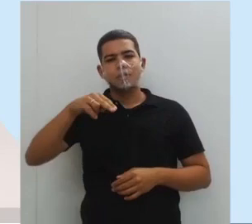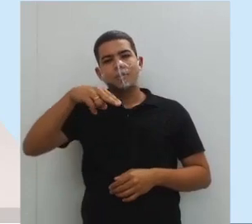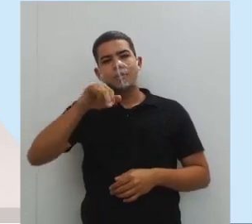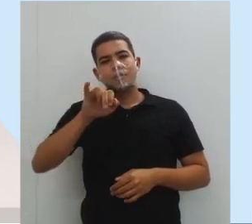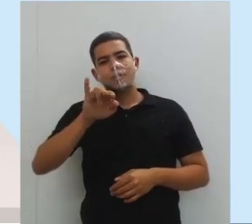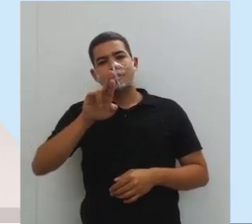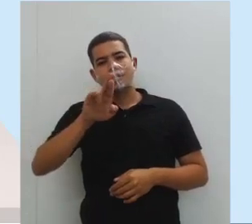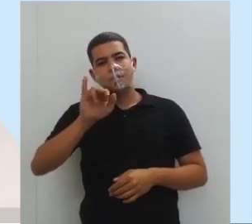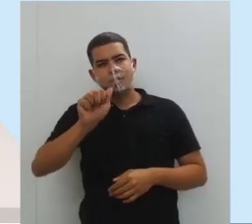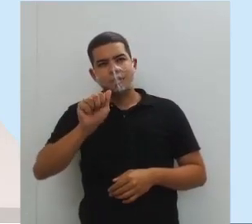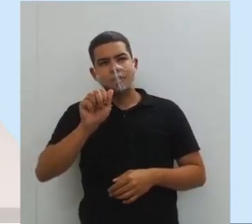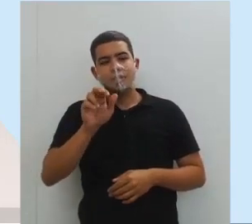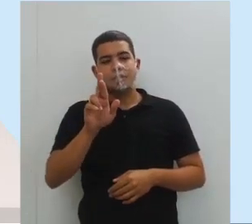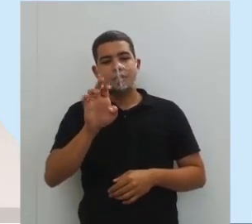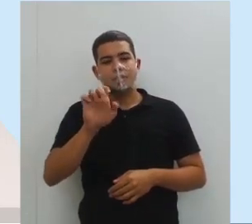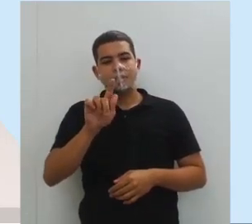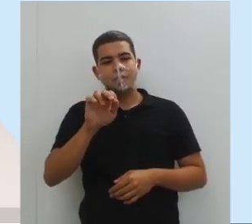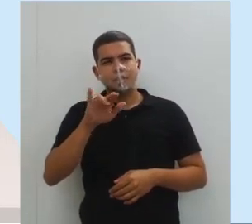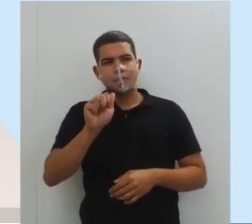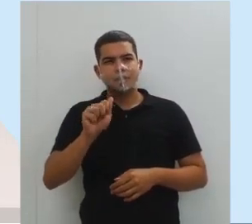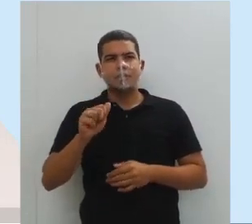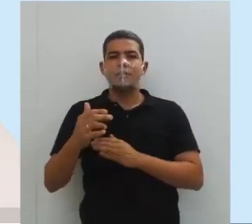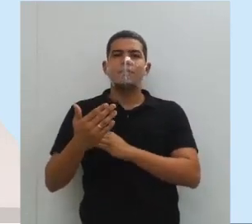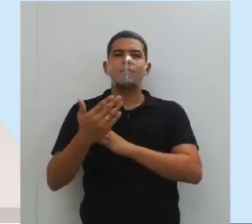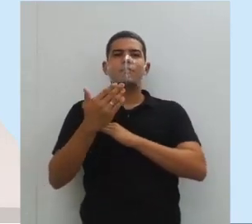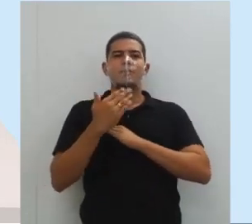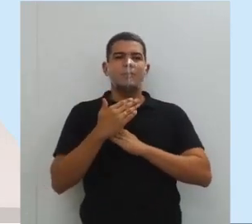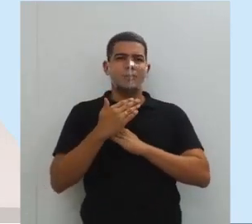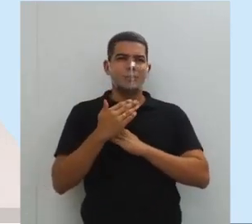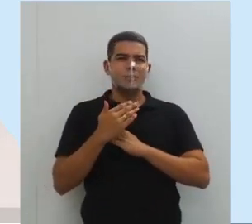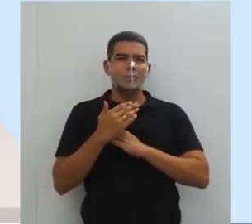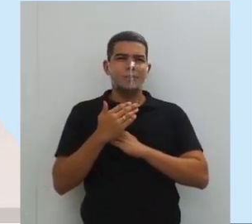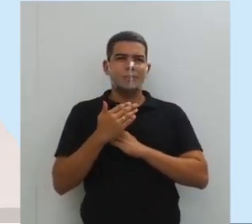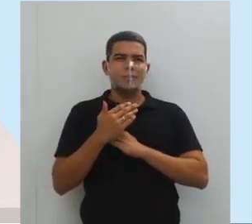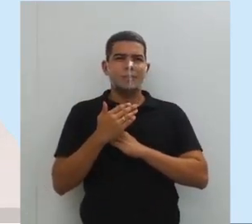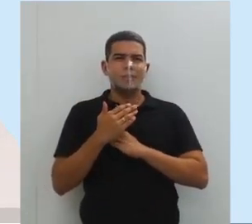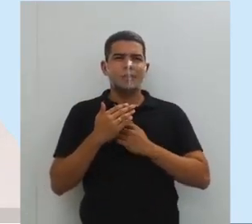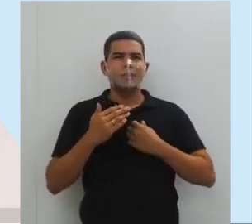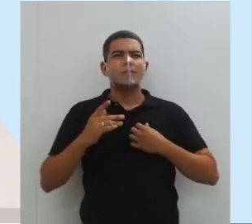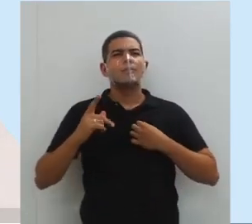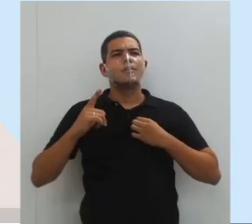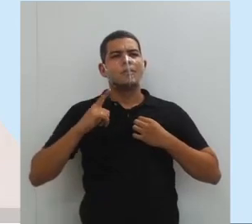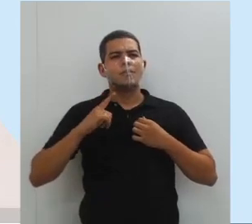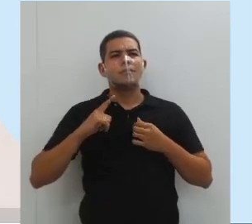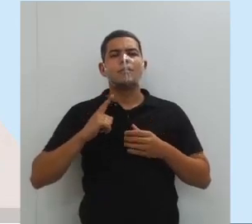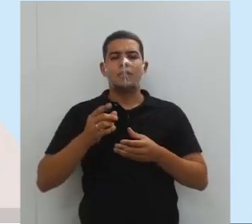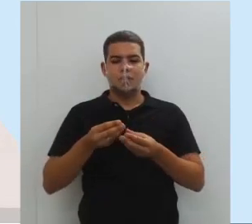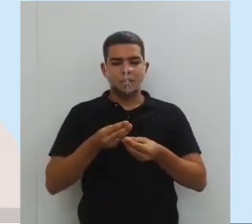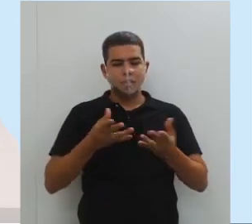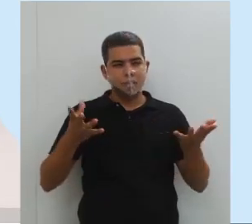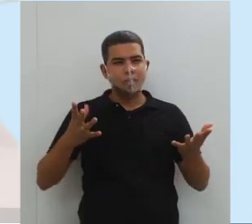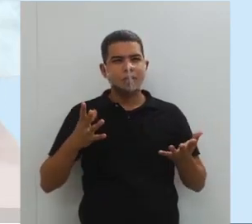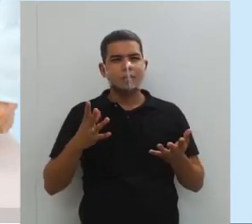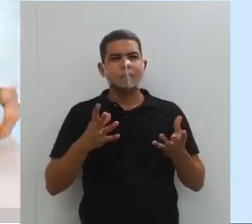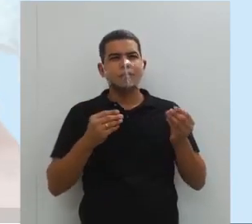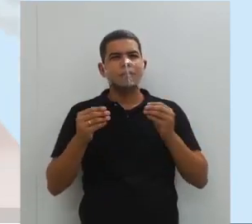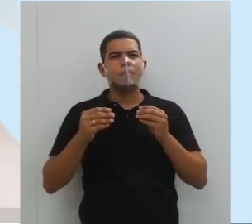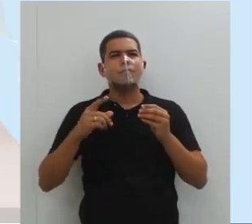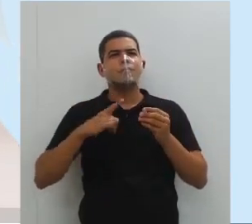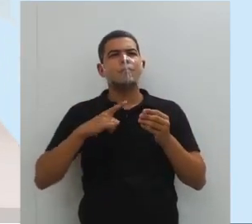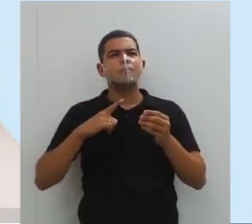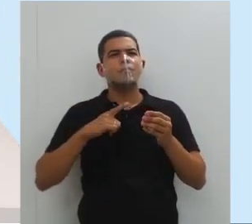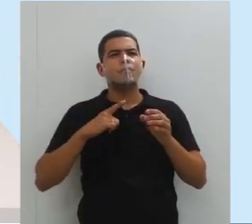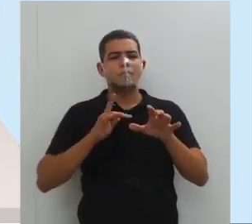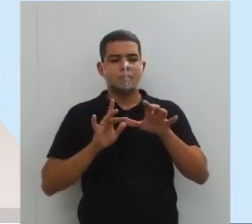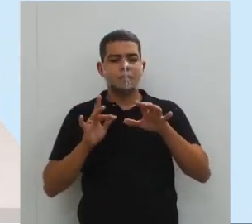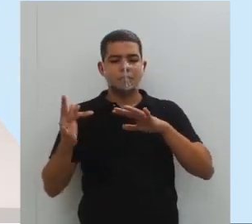Nívia Regina, que também me ajudou nesse trabalho. E a Nívia também tem disponibilizado isso na rede